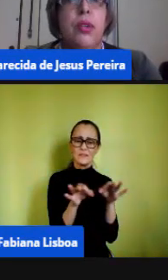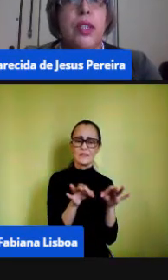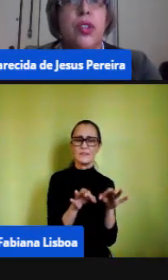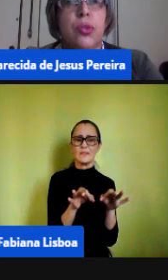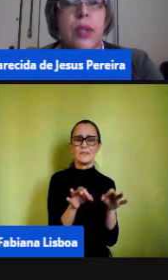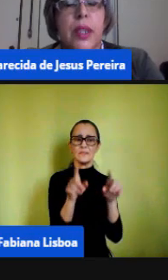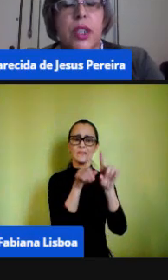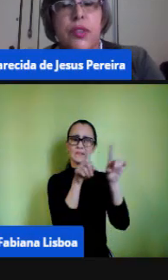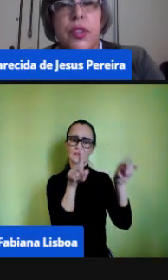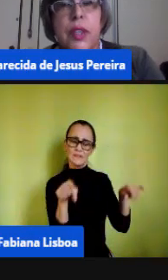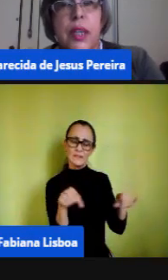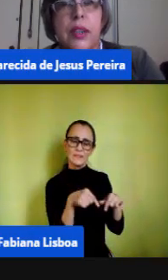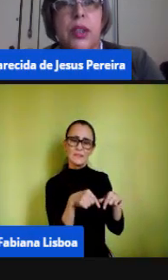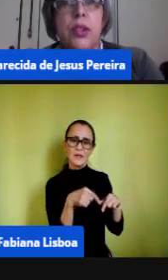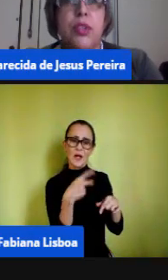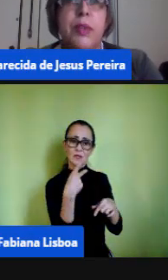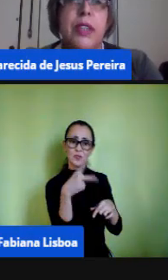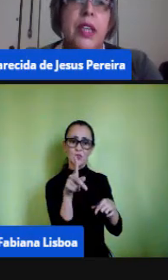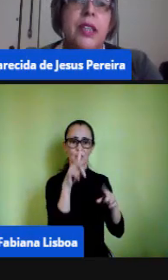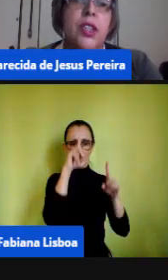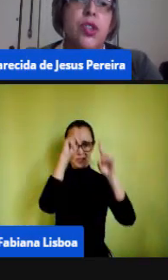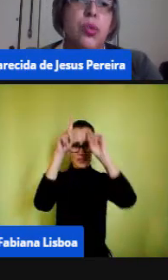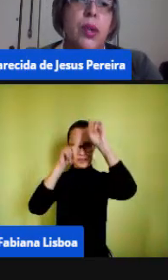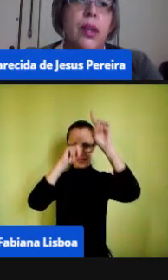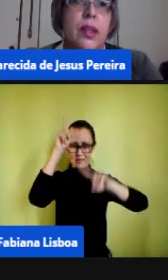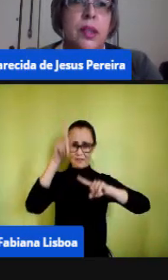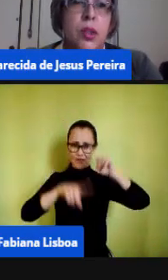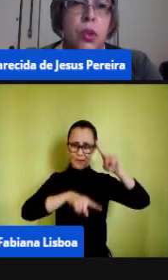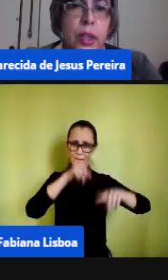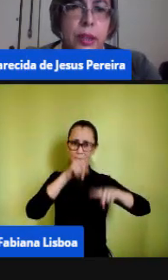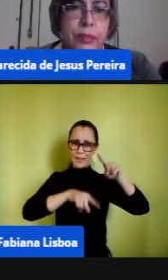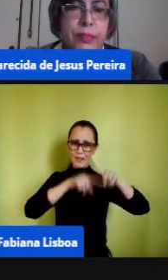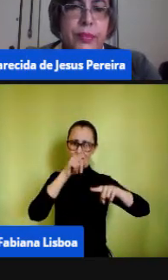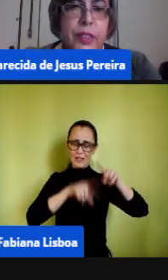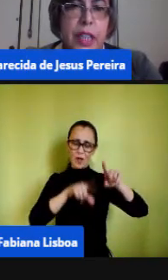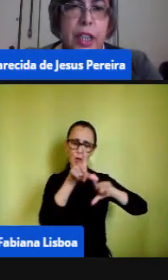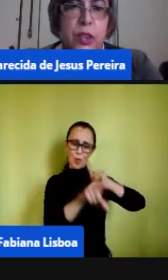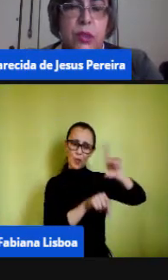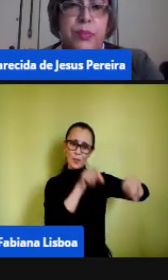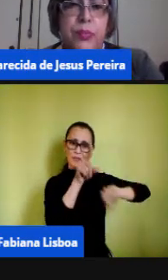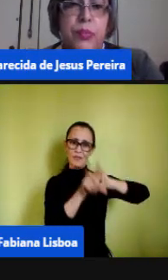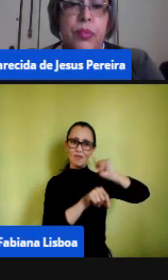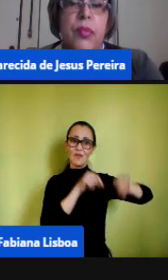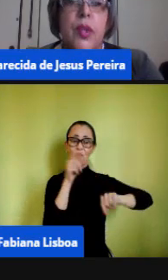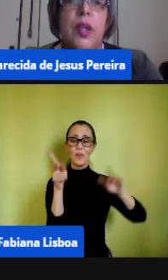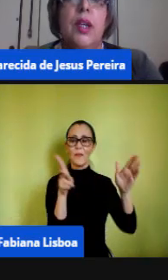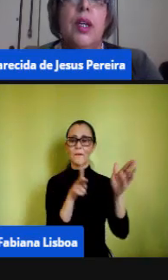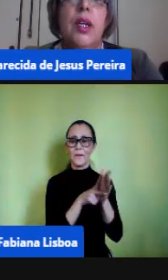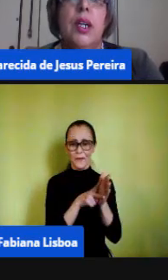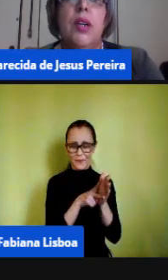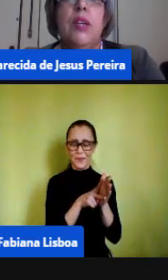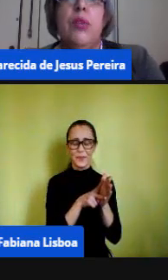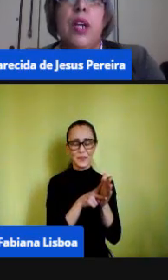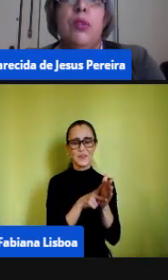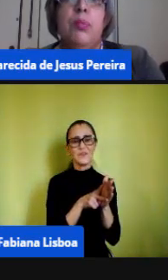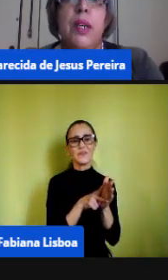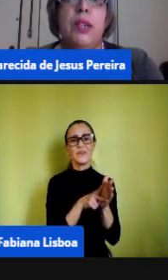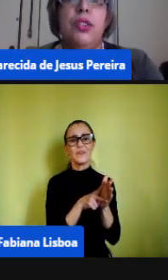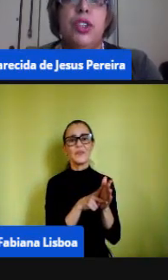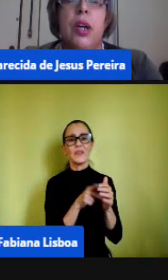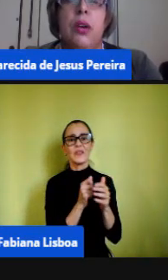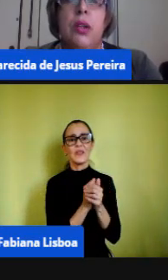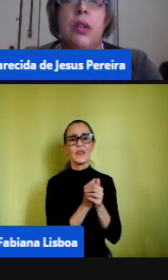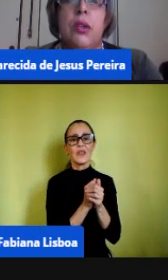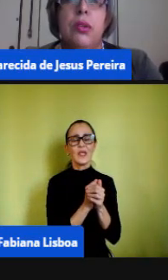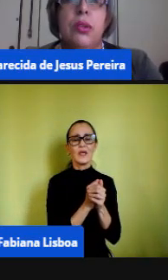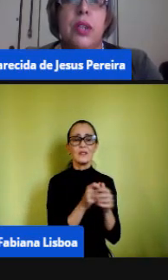acordo com a sua criatividade e com os materiais de sua escolha, certo? Irá elaborar um plano